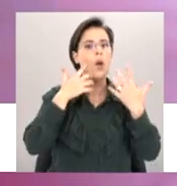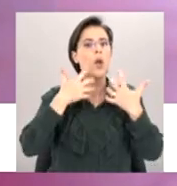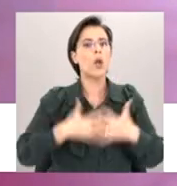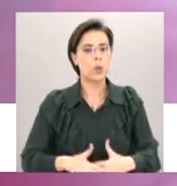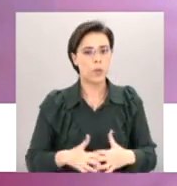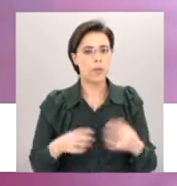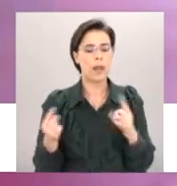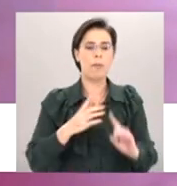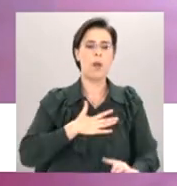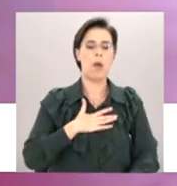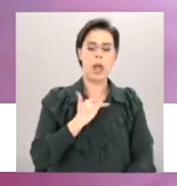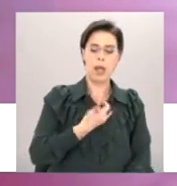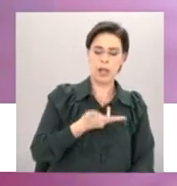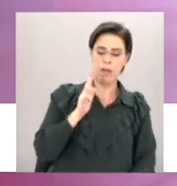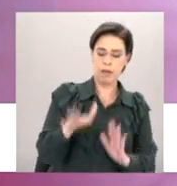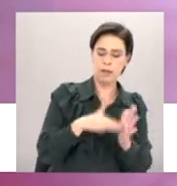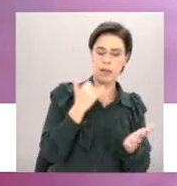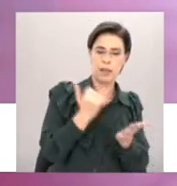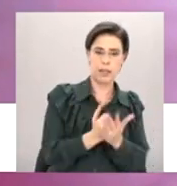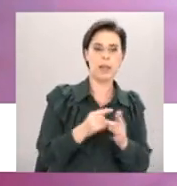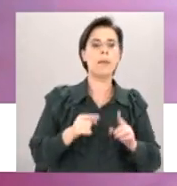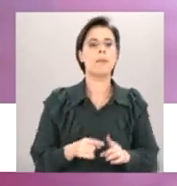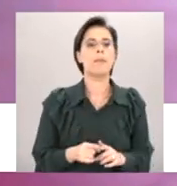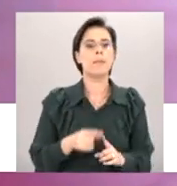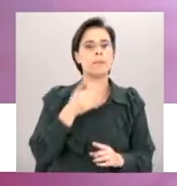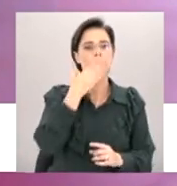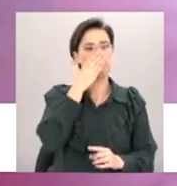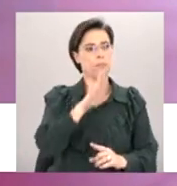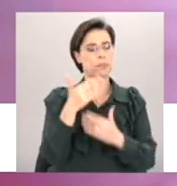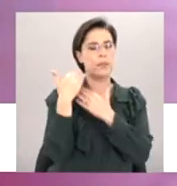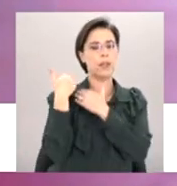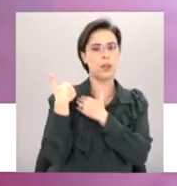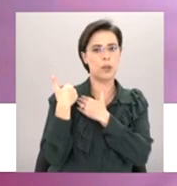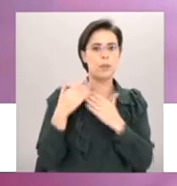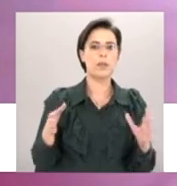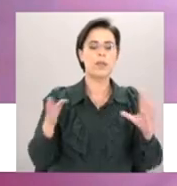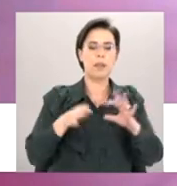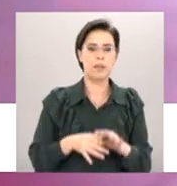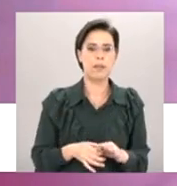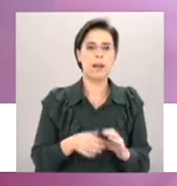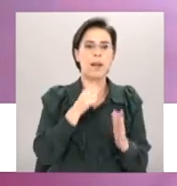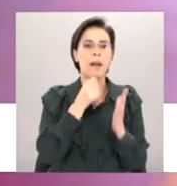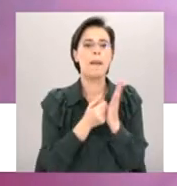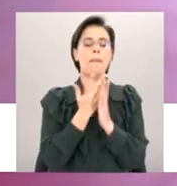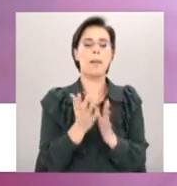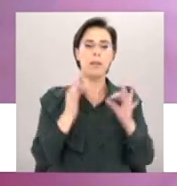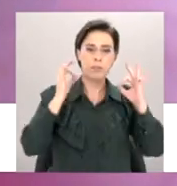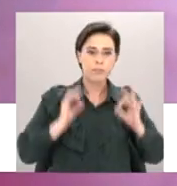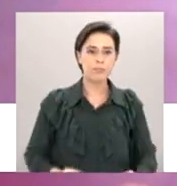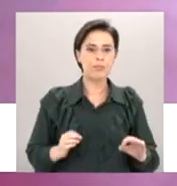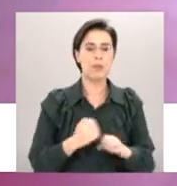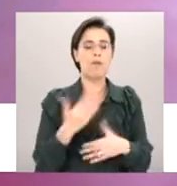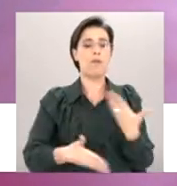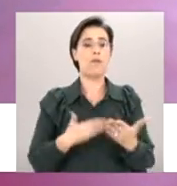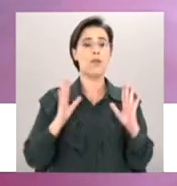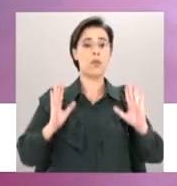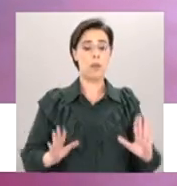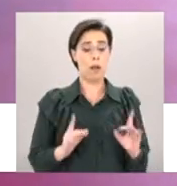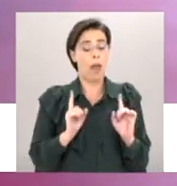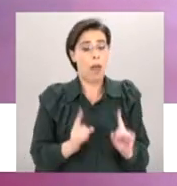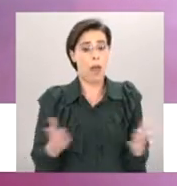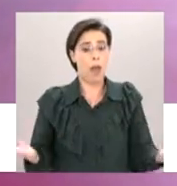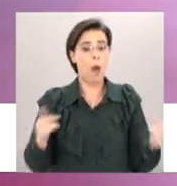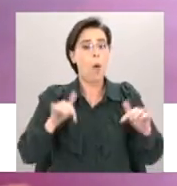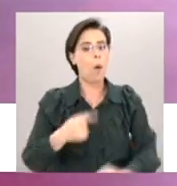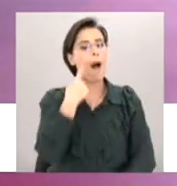dúvida neste debate quentetv eram sempre teve uma postura responsável relativamente às medidas que efetivamente funcionar e tanto